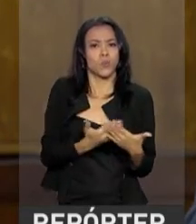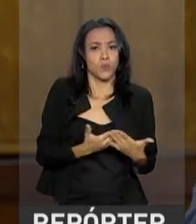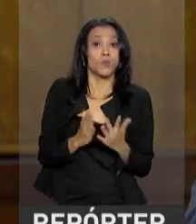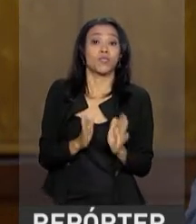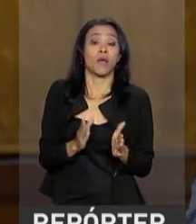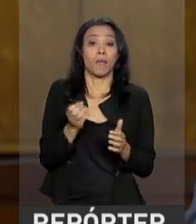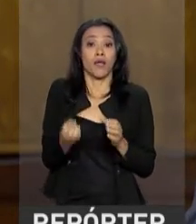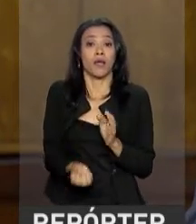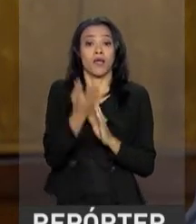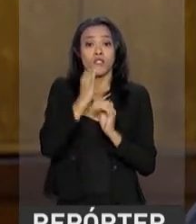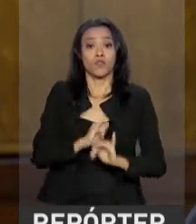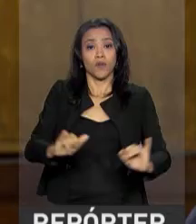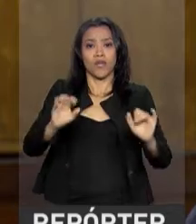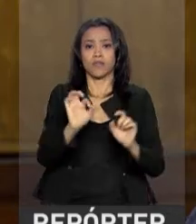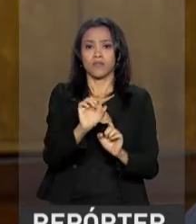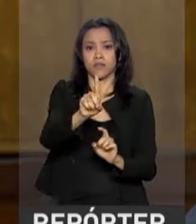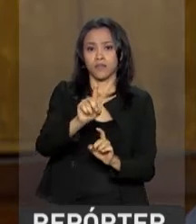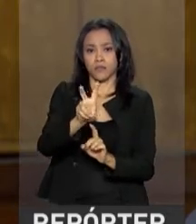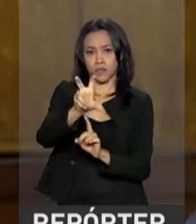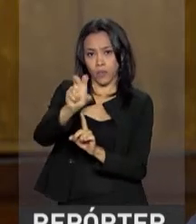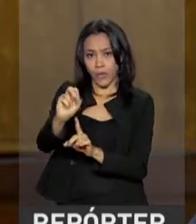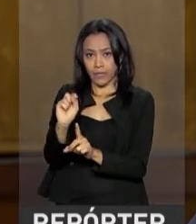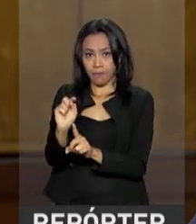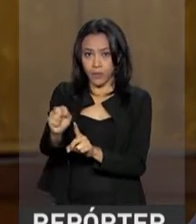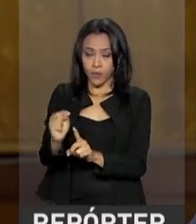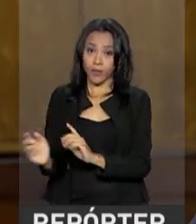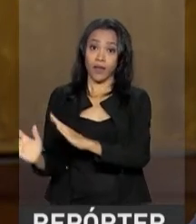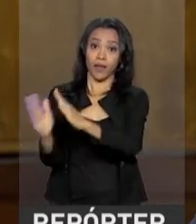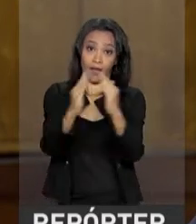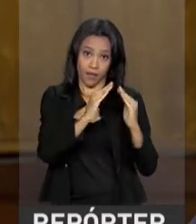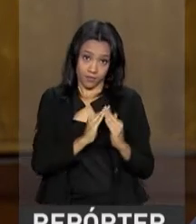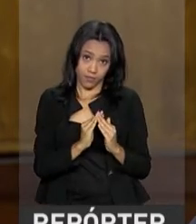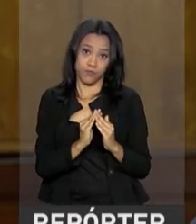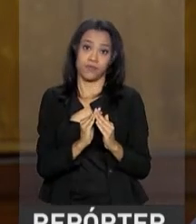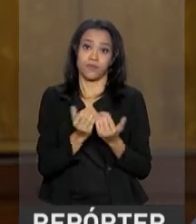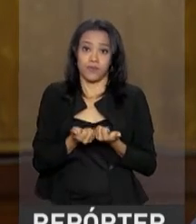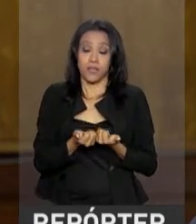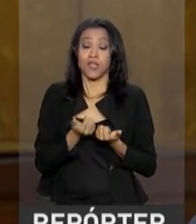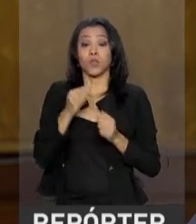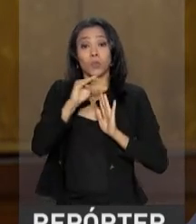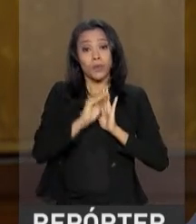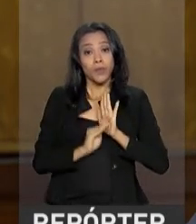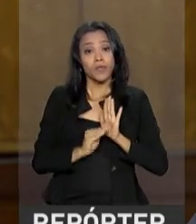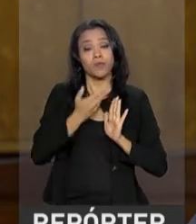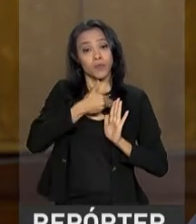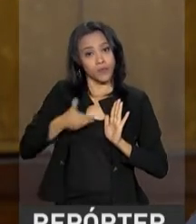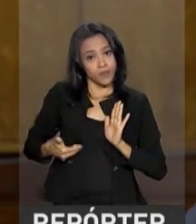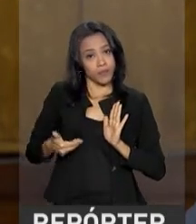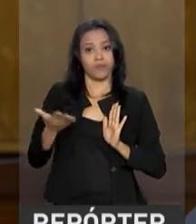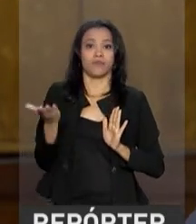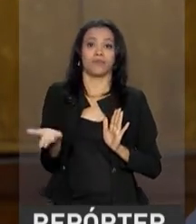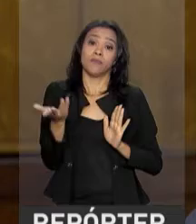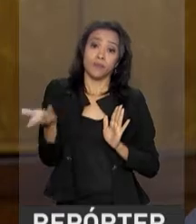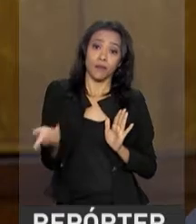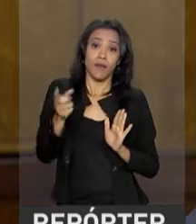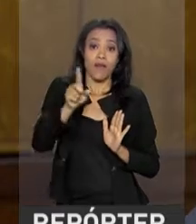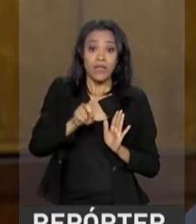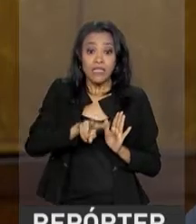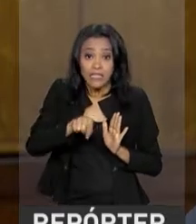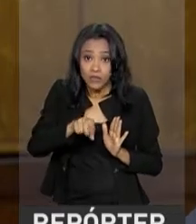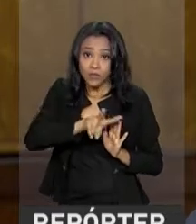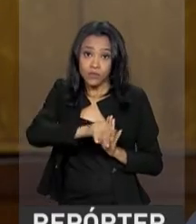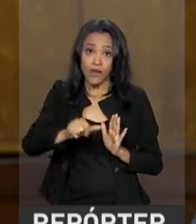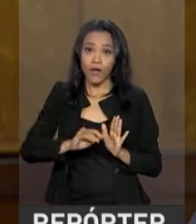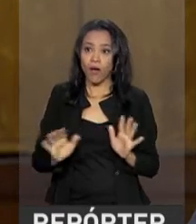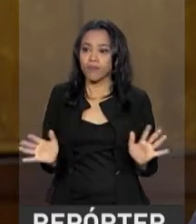cerca de 150 mil casas populares não é a minha casa é minha vida isso vai movimentar